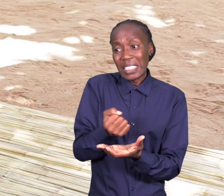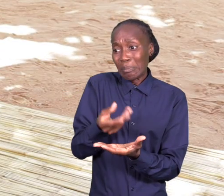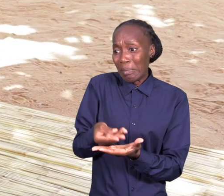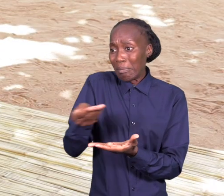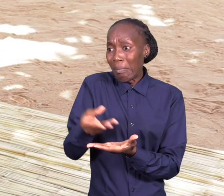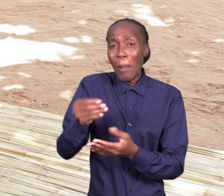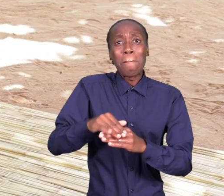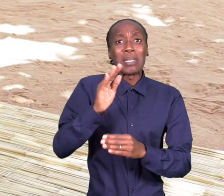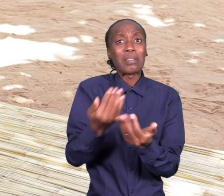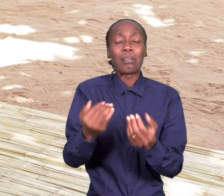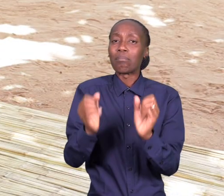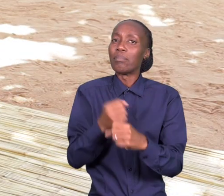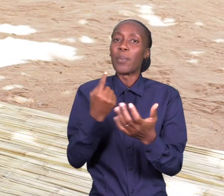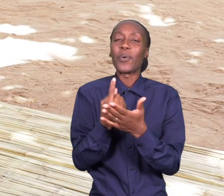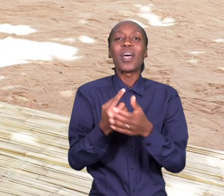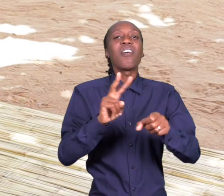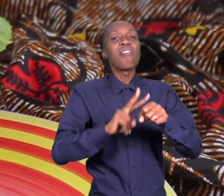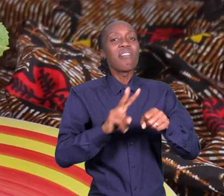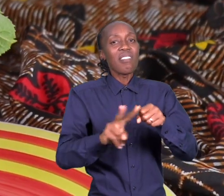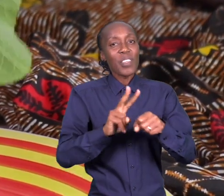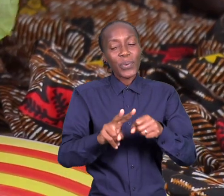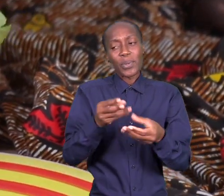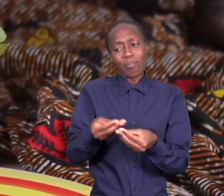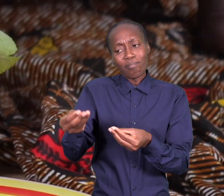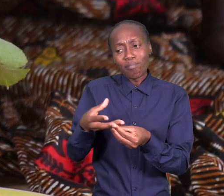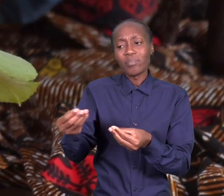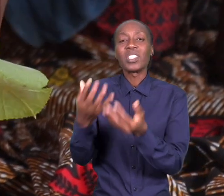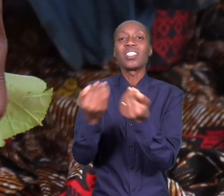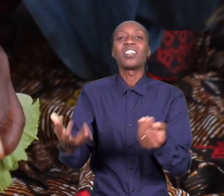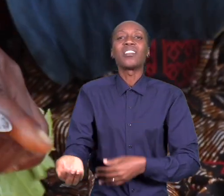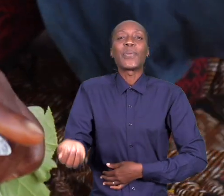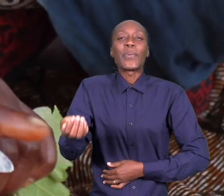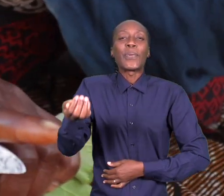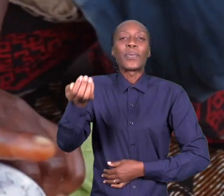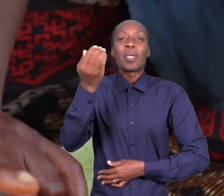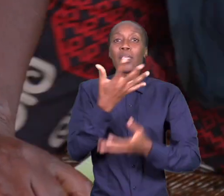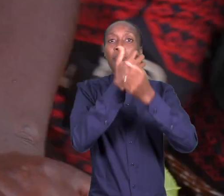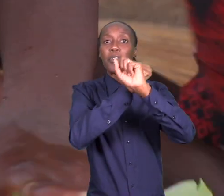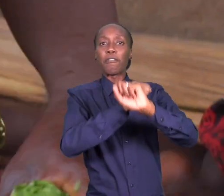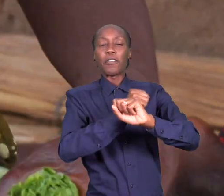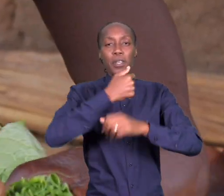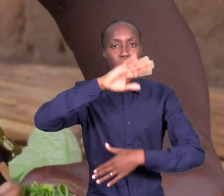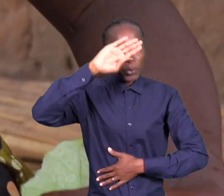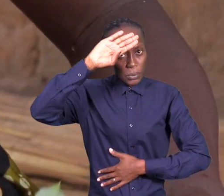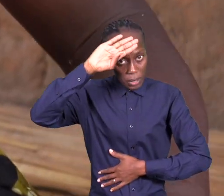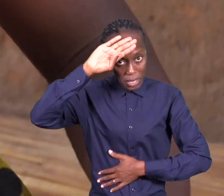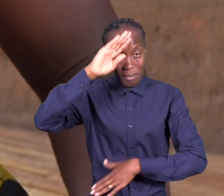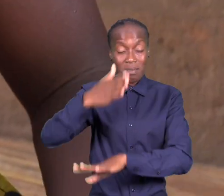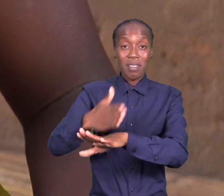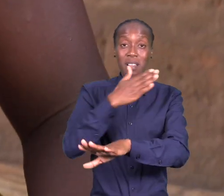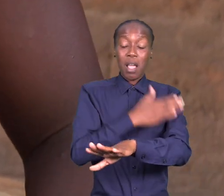crianças, mas sim muita verdura, porque só assim as nossas crianças crescem bem e ficam longe das